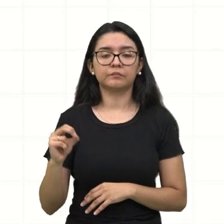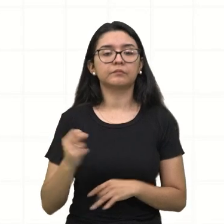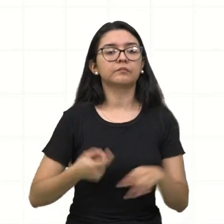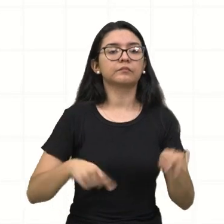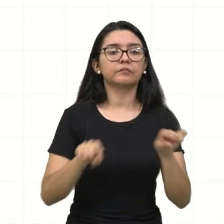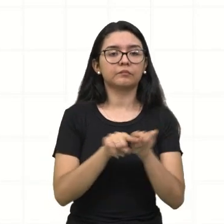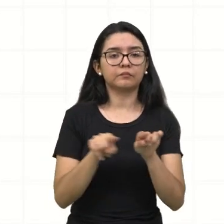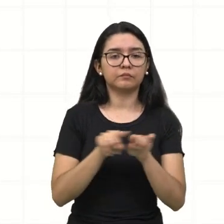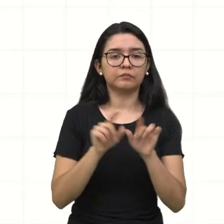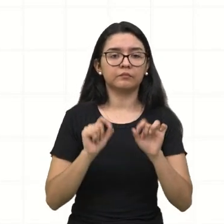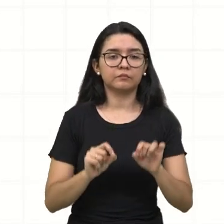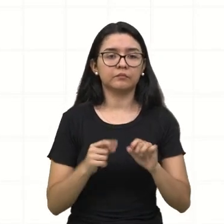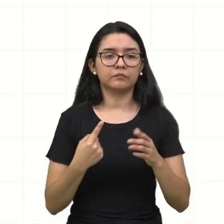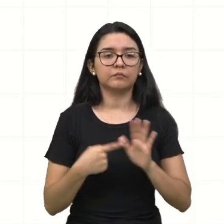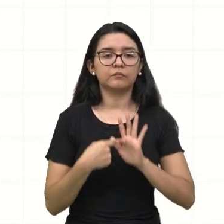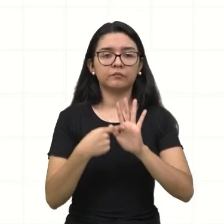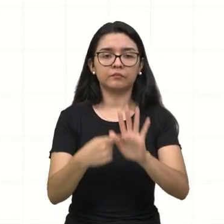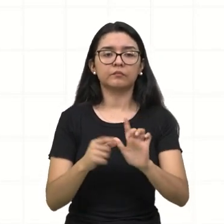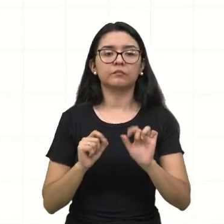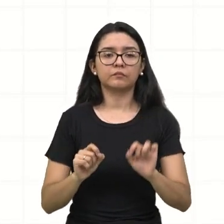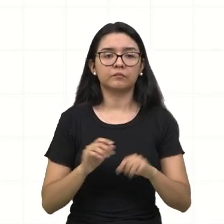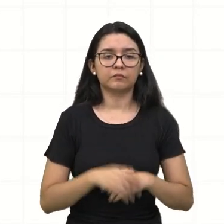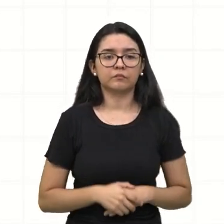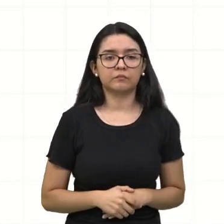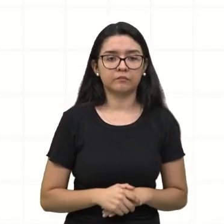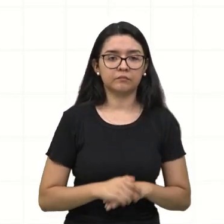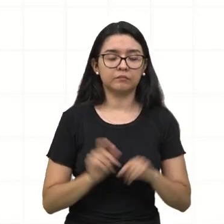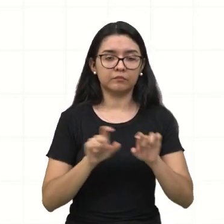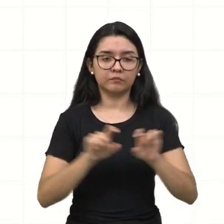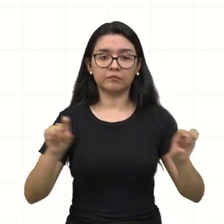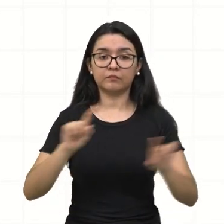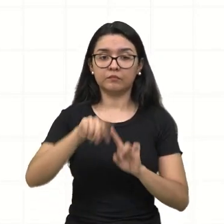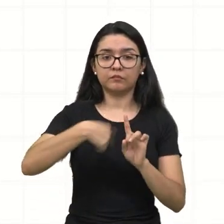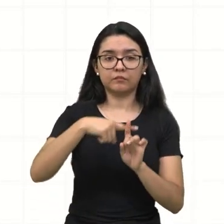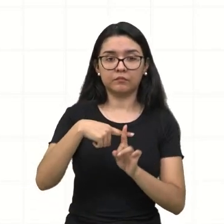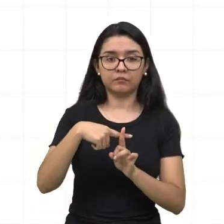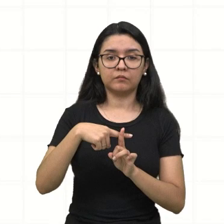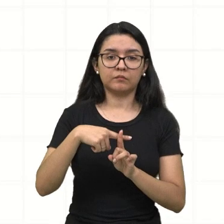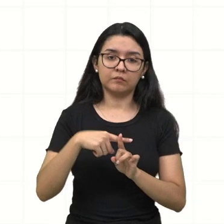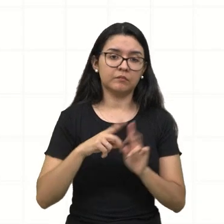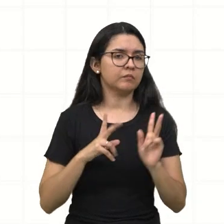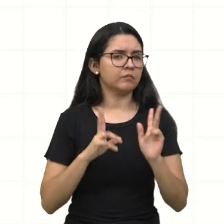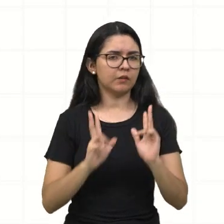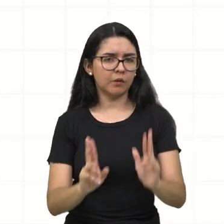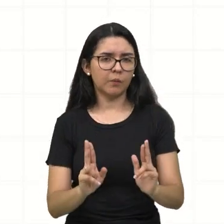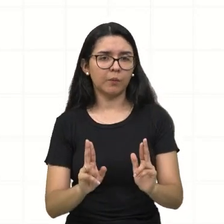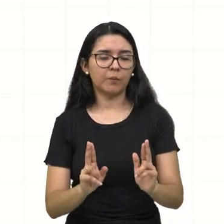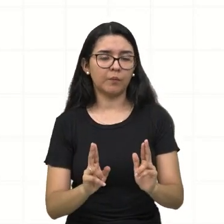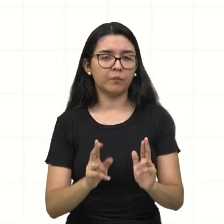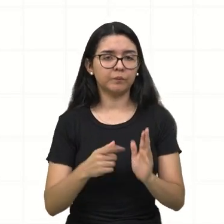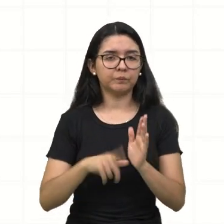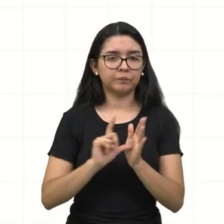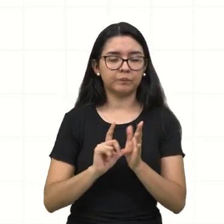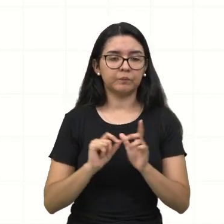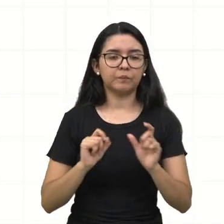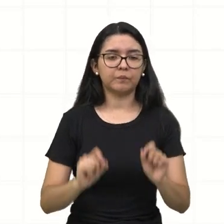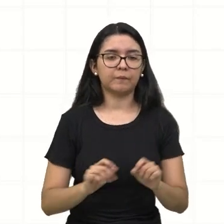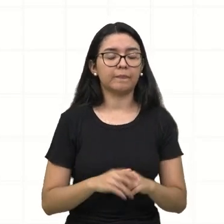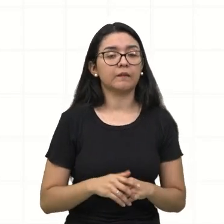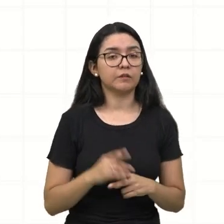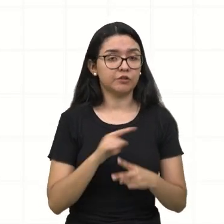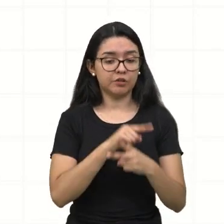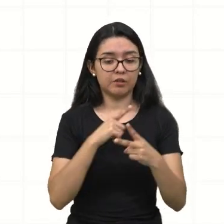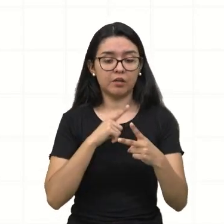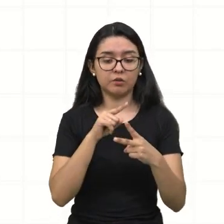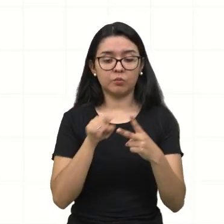aqui foi aplicada só mesmo, né, a operação de adição. É o mesmo, né, como falei, né? Aquela foi uma forma, essa daqui